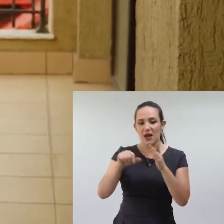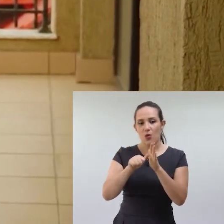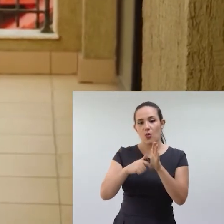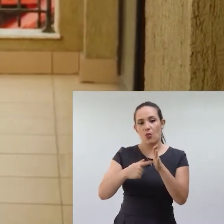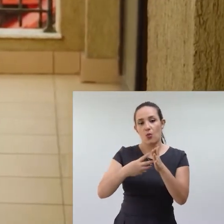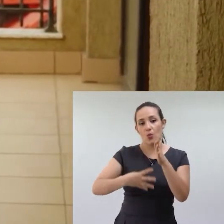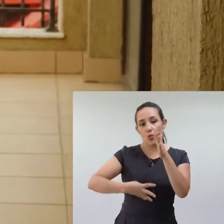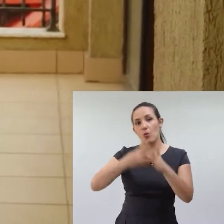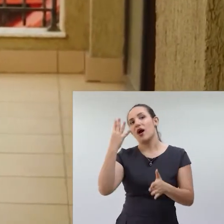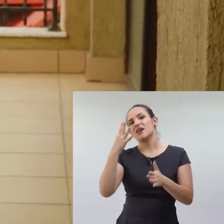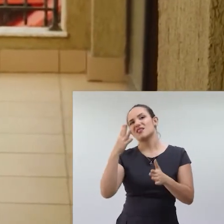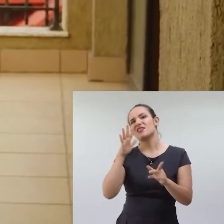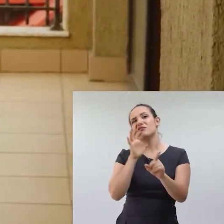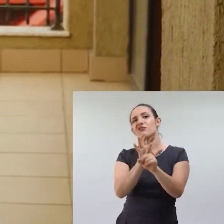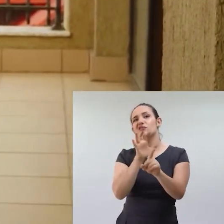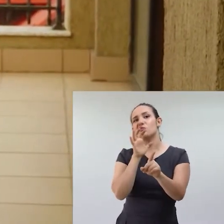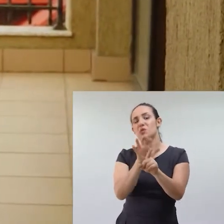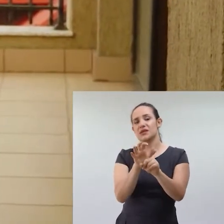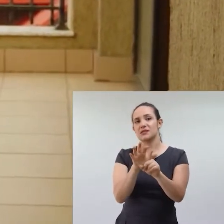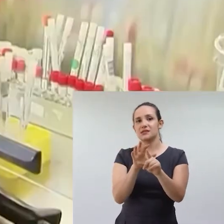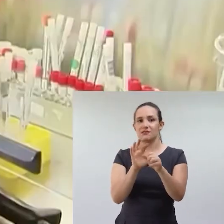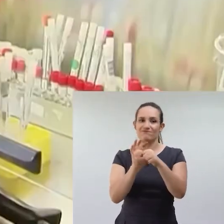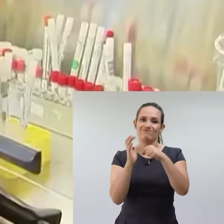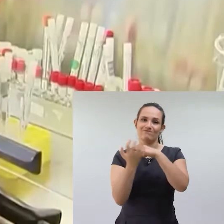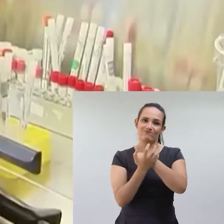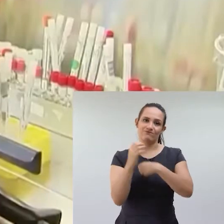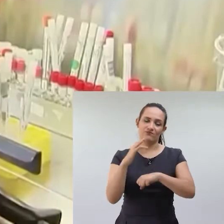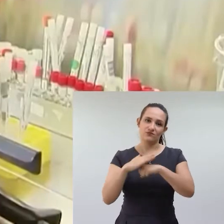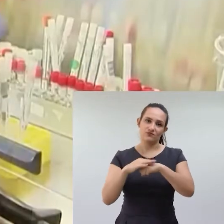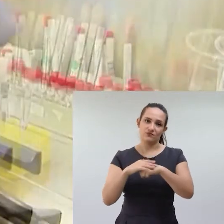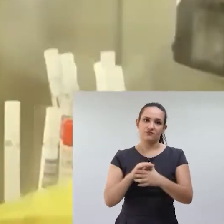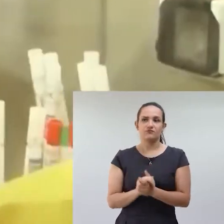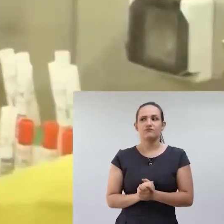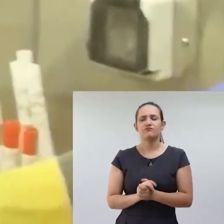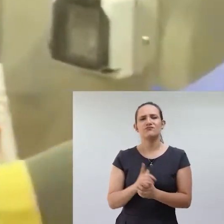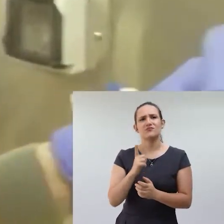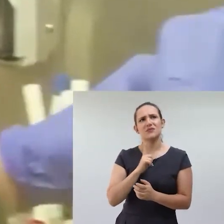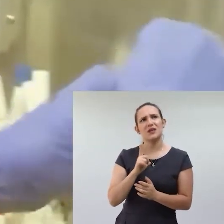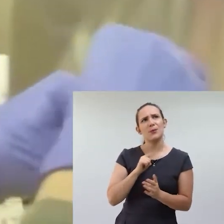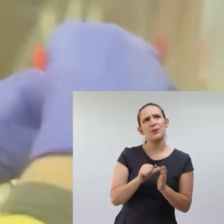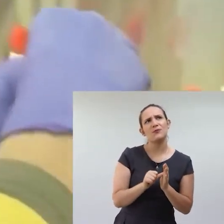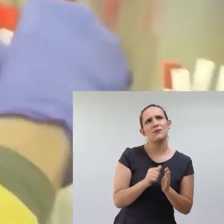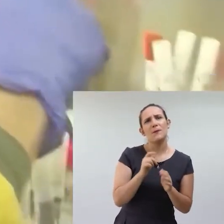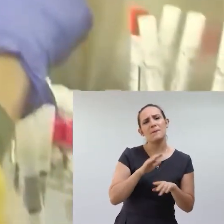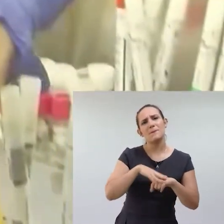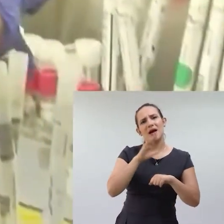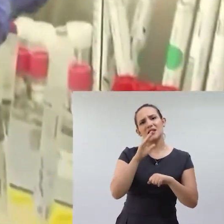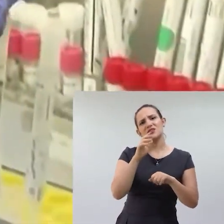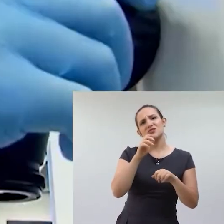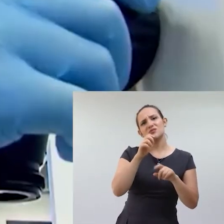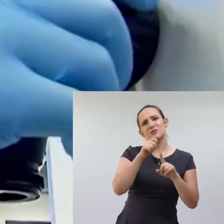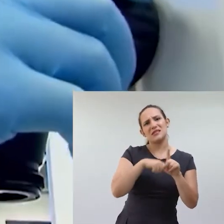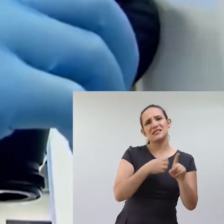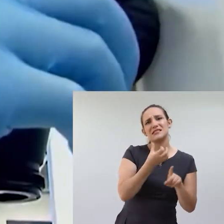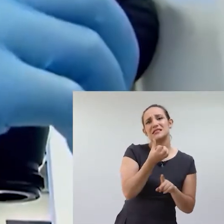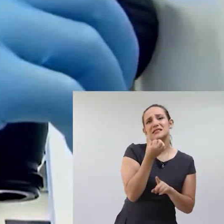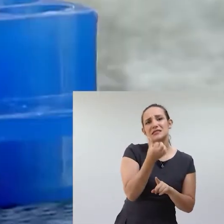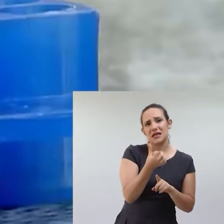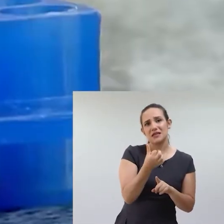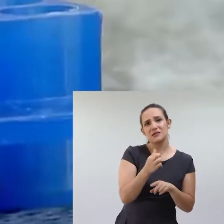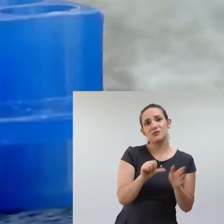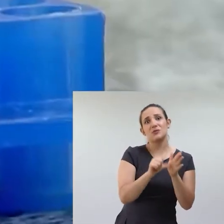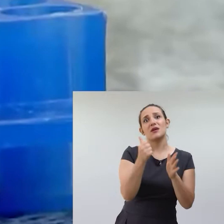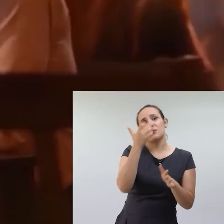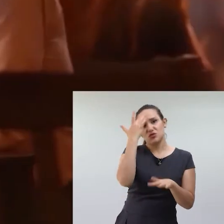a 4ª onda da pandemia. Pouco mais de 6 meses do primeiro caso confirmado de coronavírus no